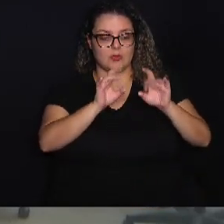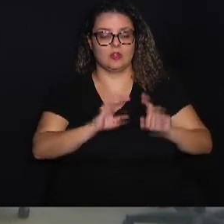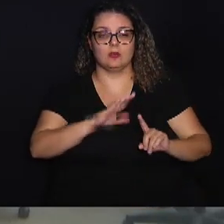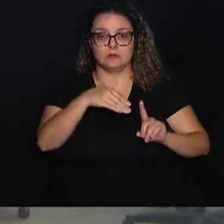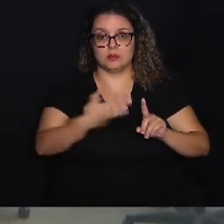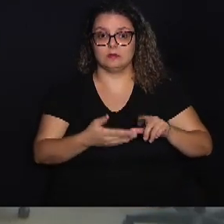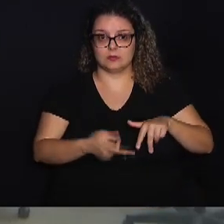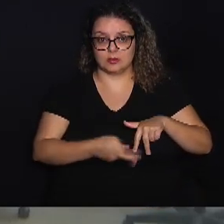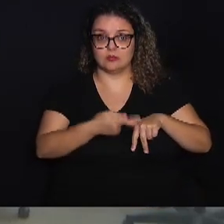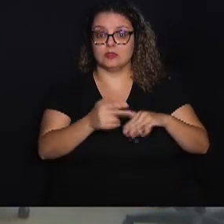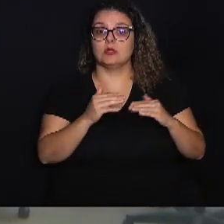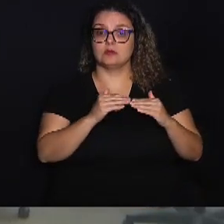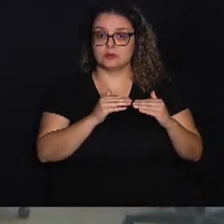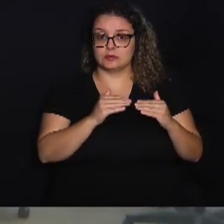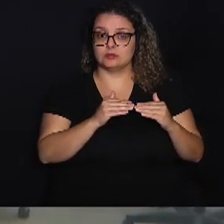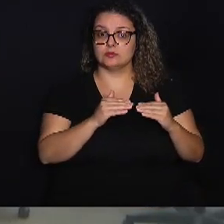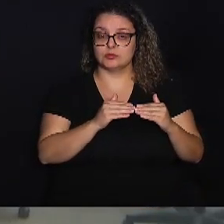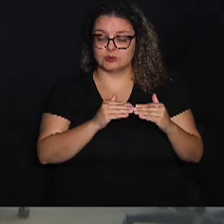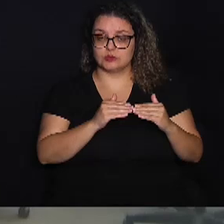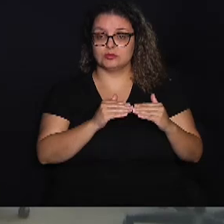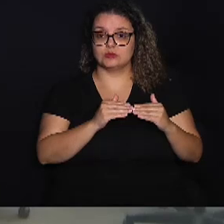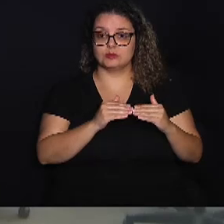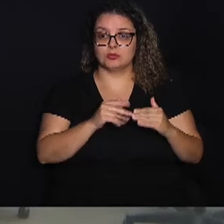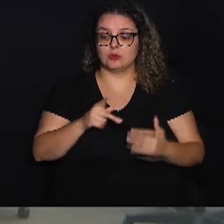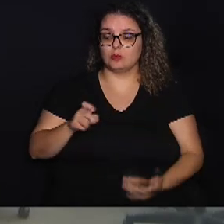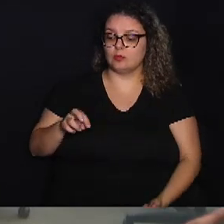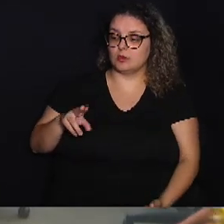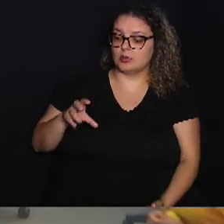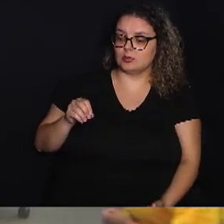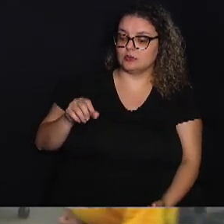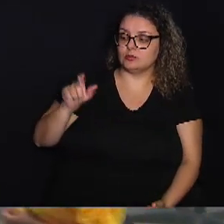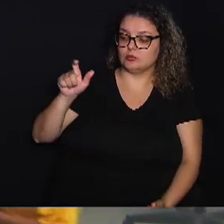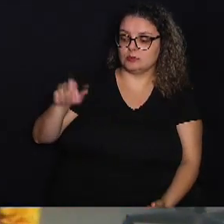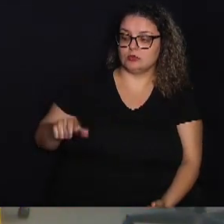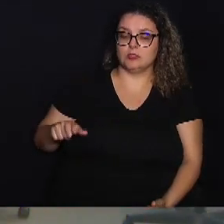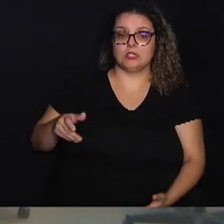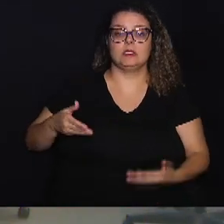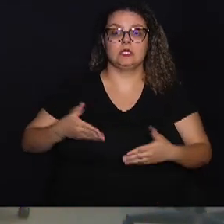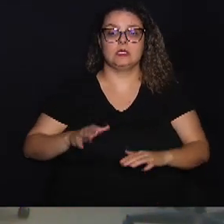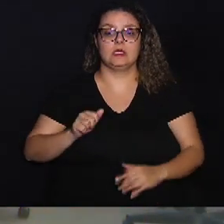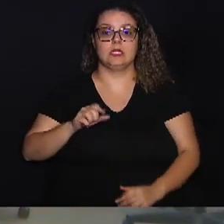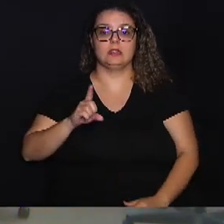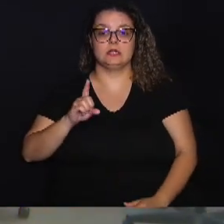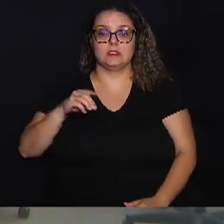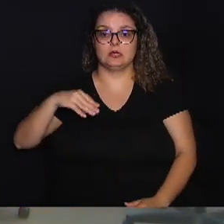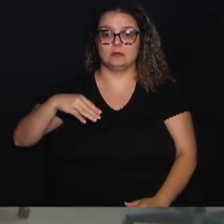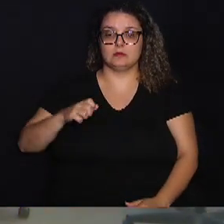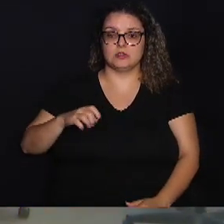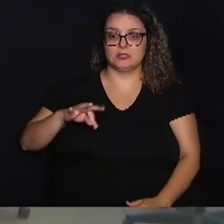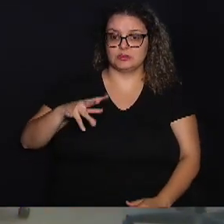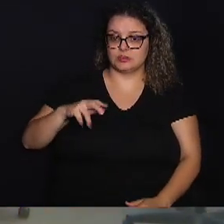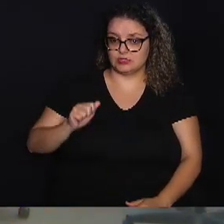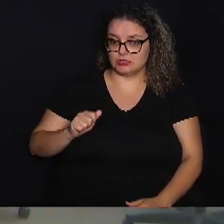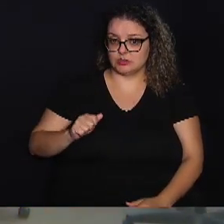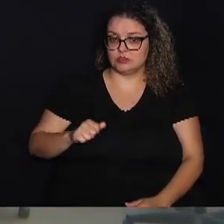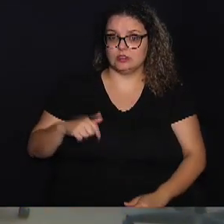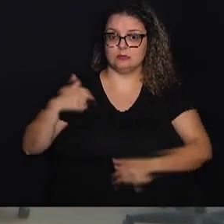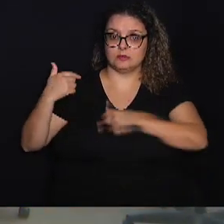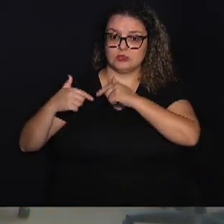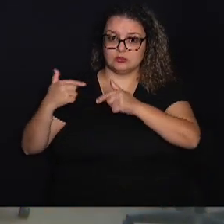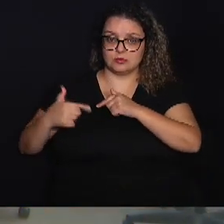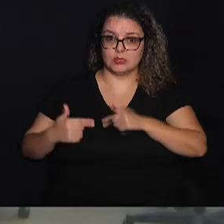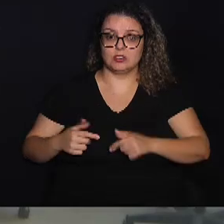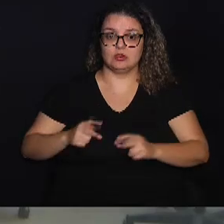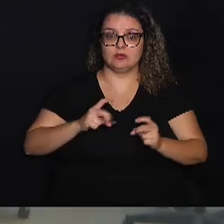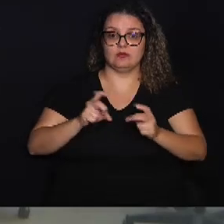honraria é favorável o Pedro Paulo Januário é nascido em Adamantina ele trilhou uma carreira de sucesso em Comércio